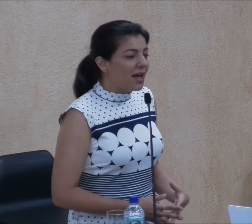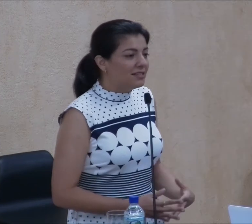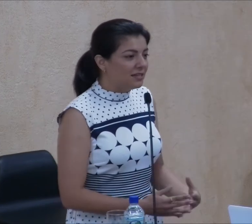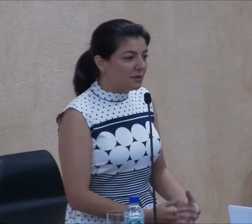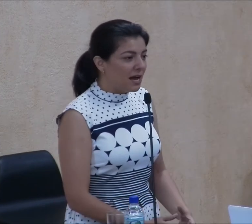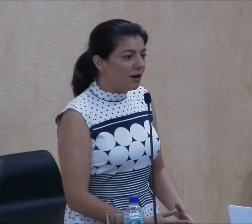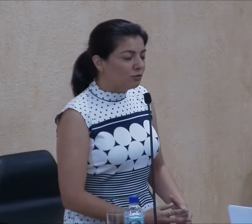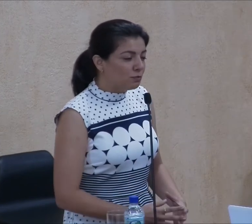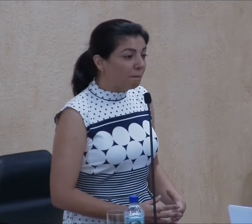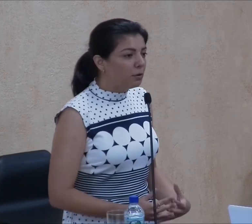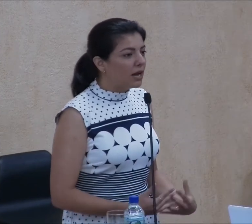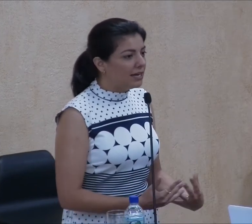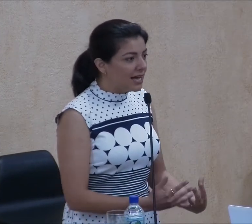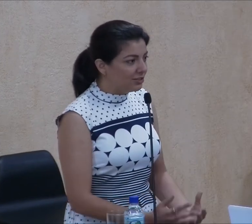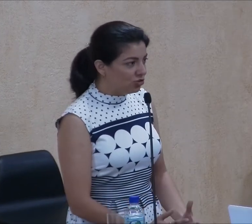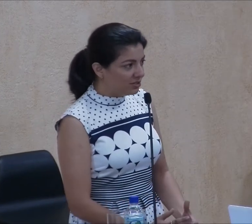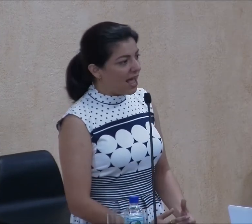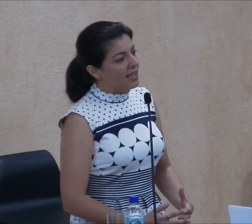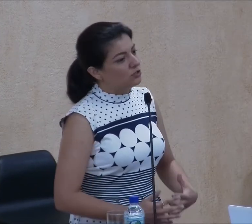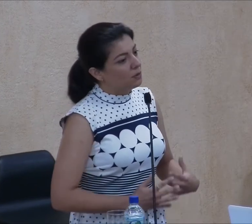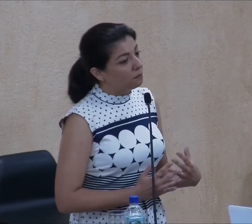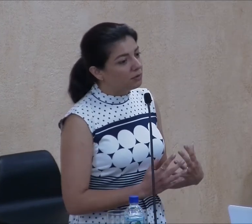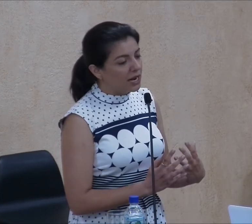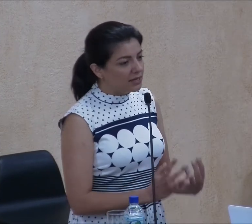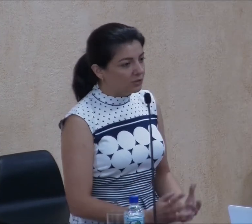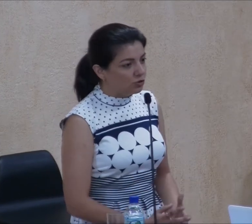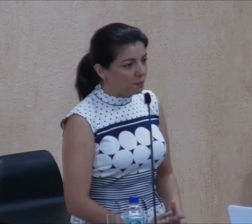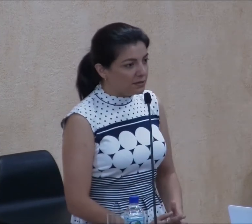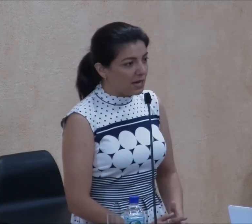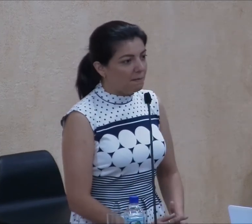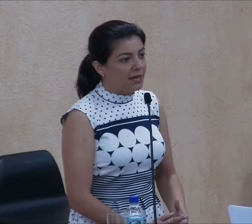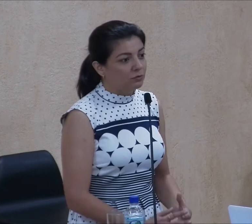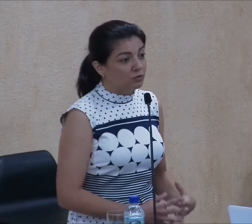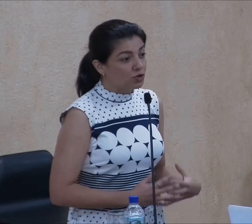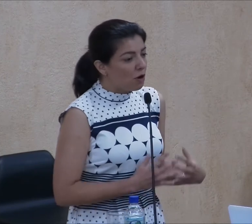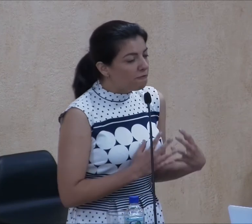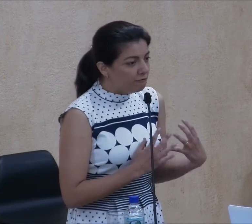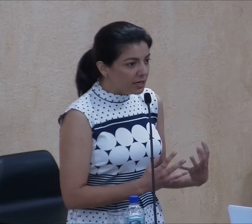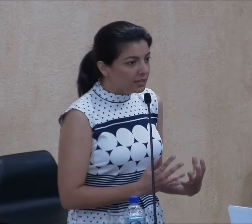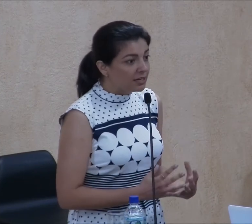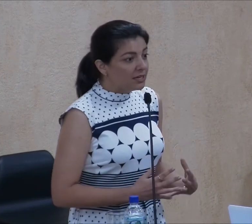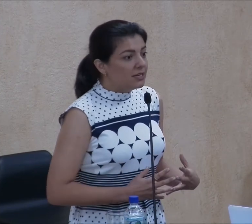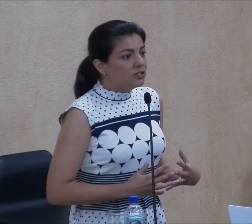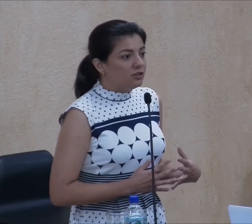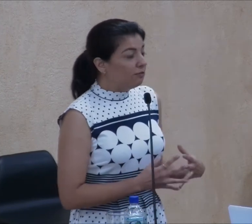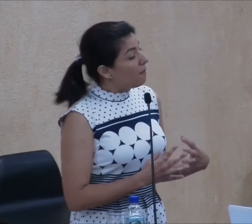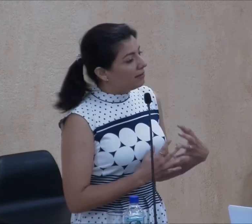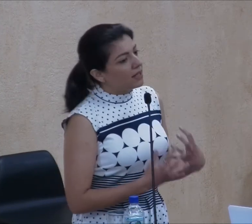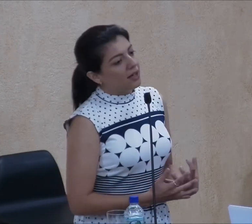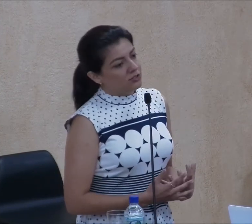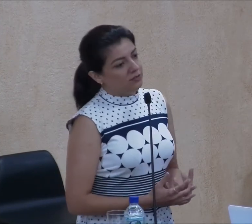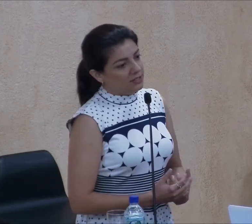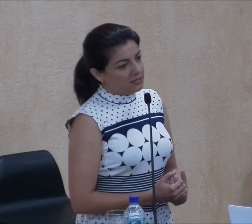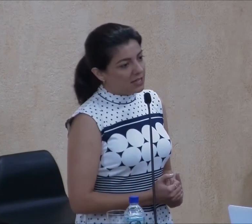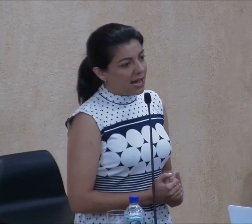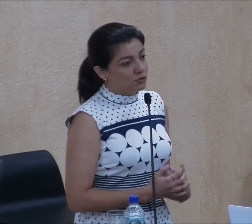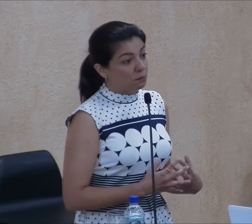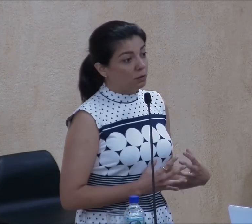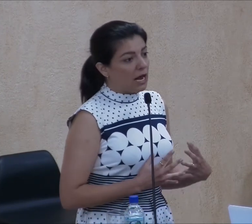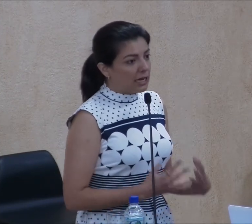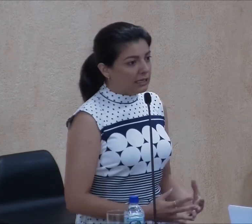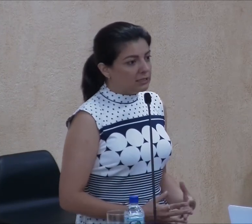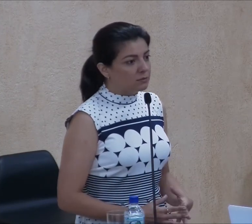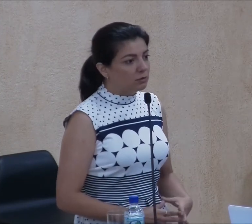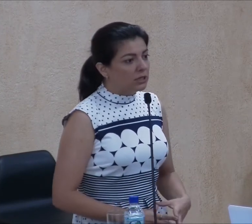tendência mais liberal de uma pluralidade de ideias, de uma pluralidade de pensamentos, de ouvir, de fomentar a diversidade,